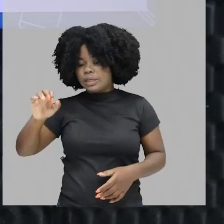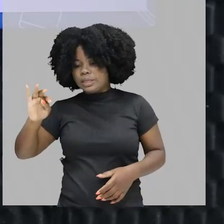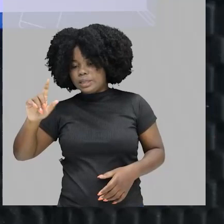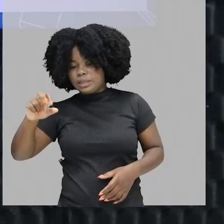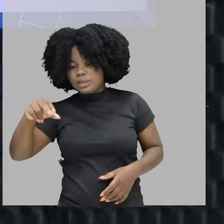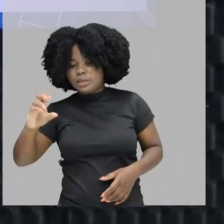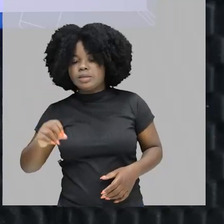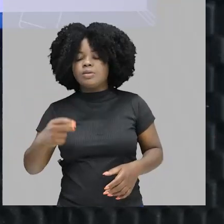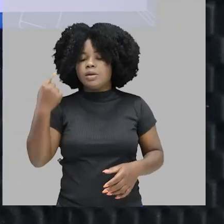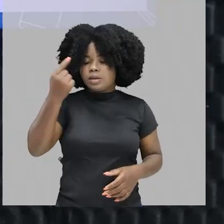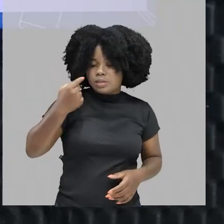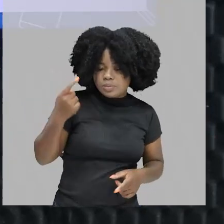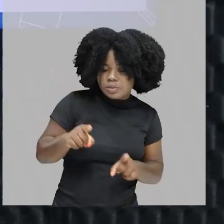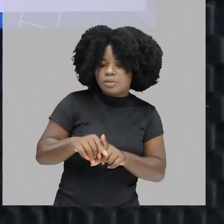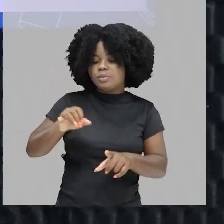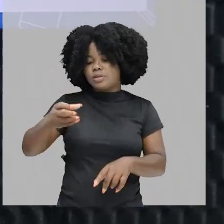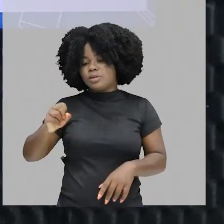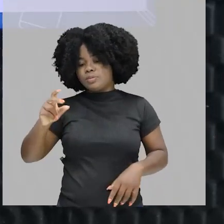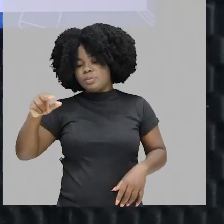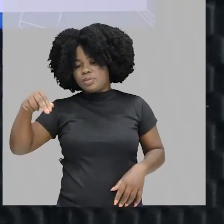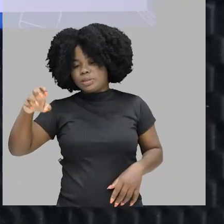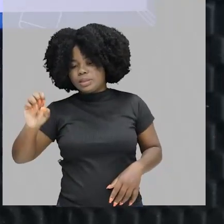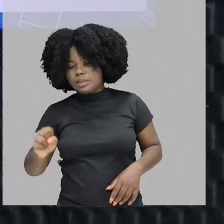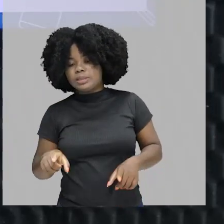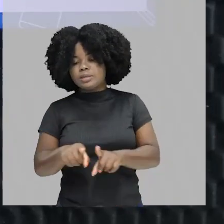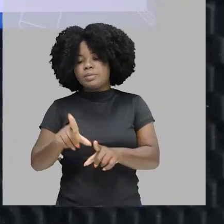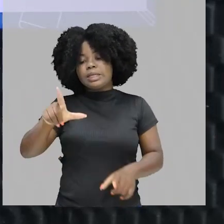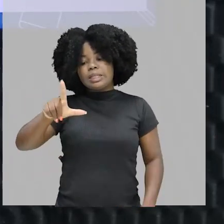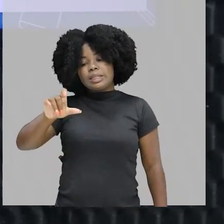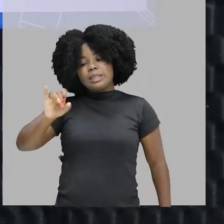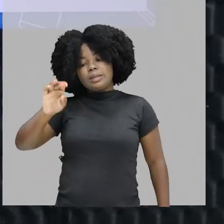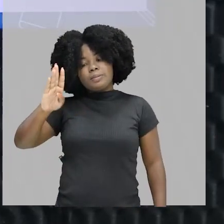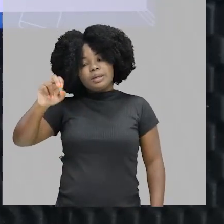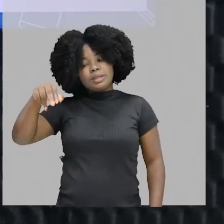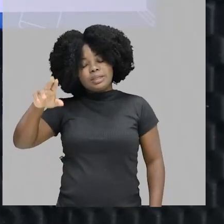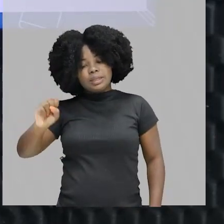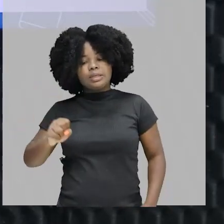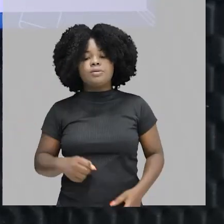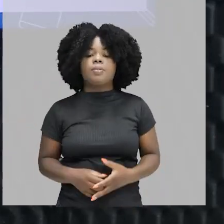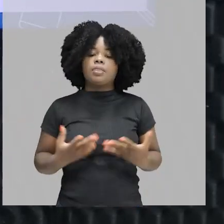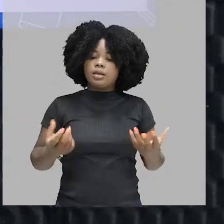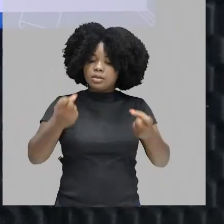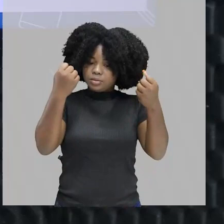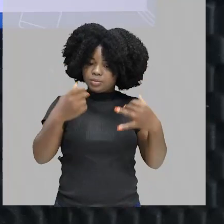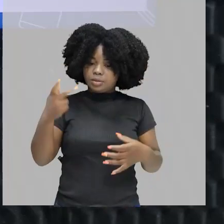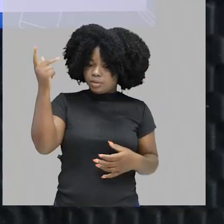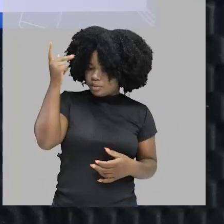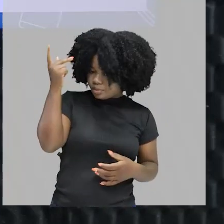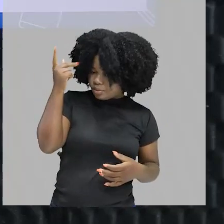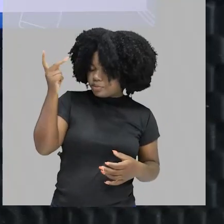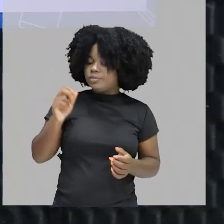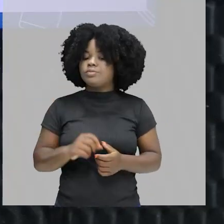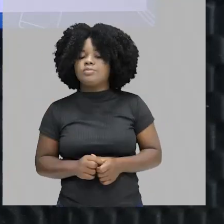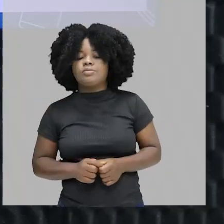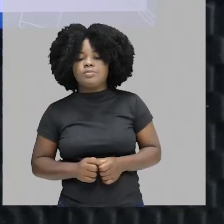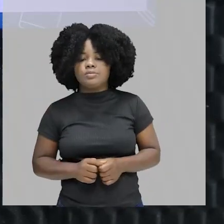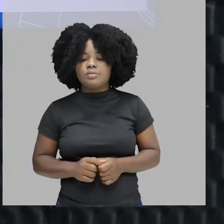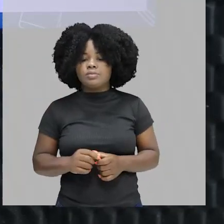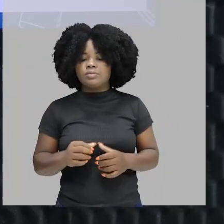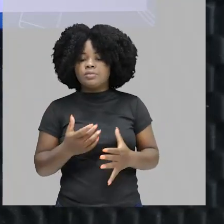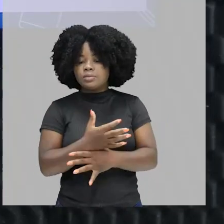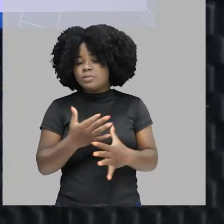espanhóis, japoneses, libaneses. Tanto é que quando falamos da cidade de São Paulo, nós chamamos a cidade de São Paulo como uma